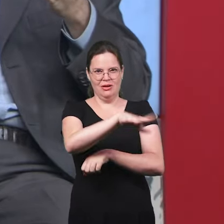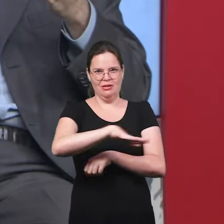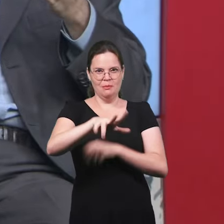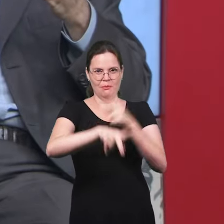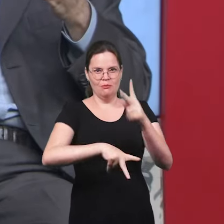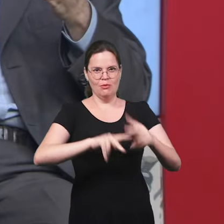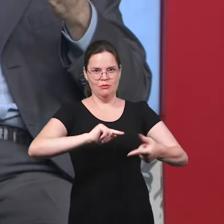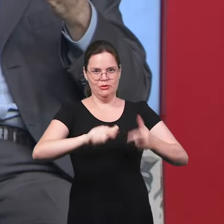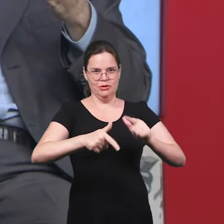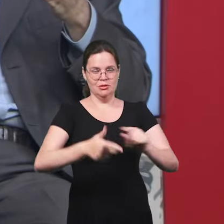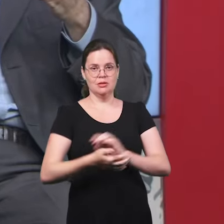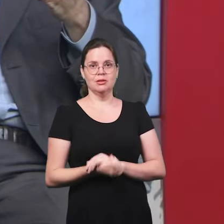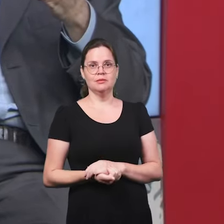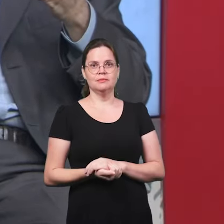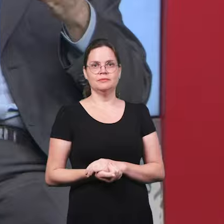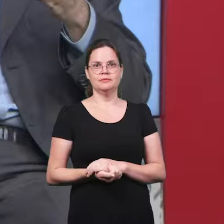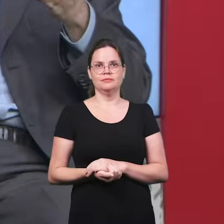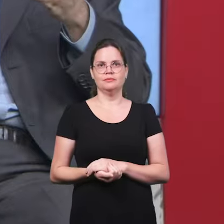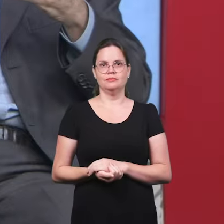Israel,